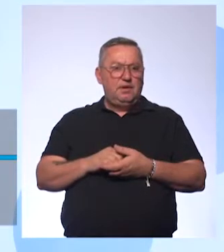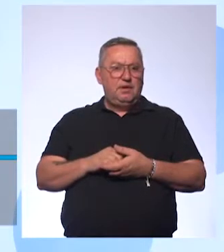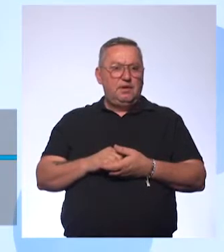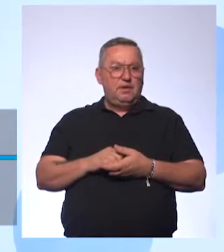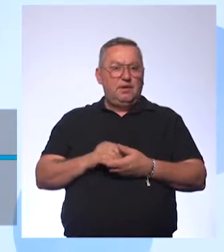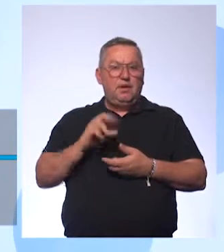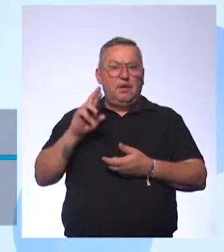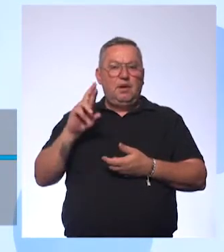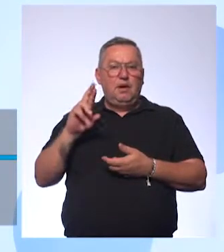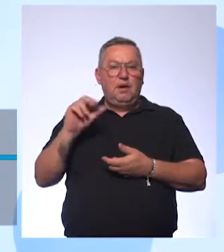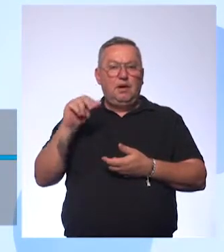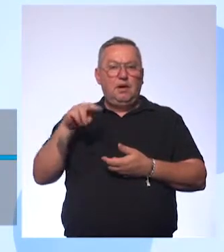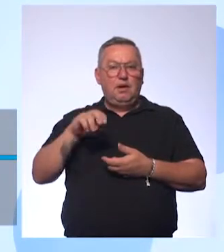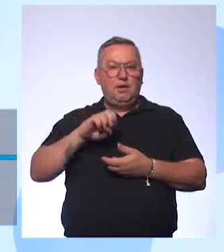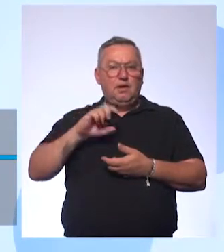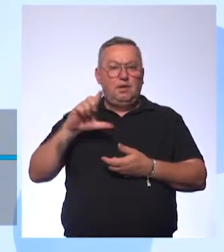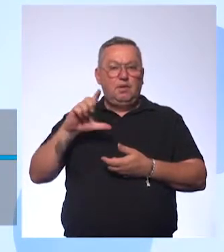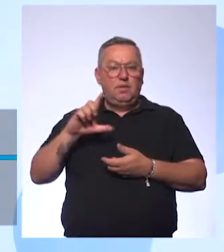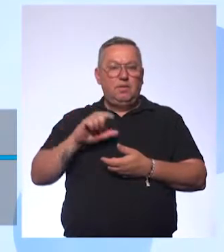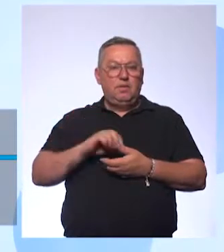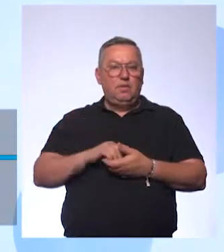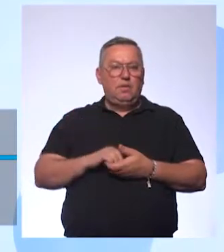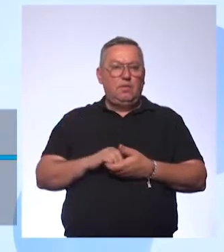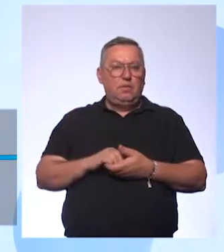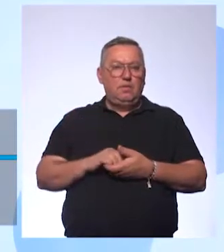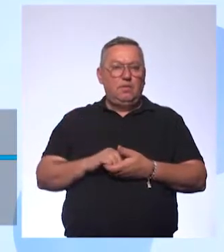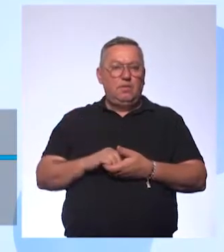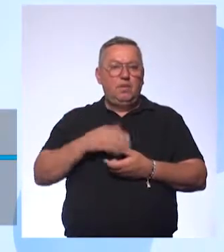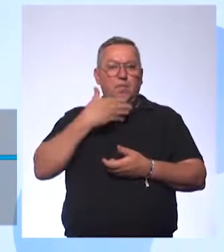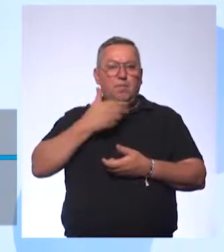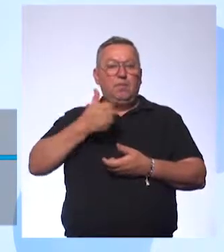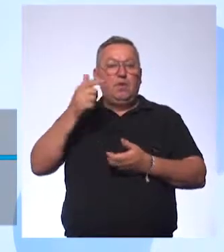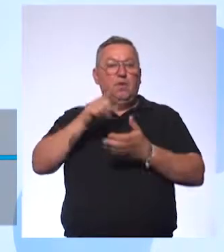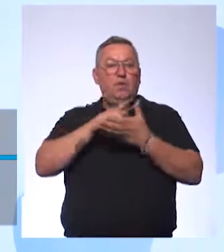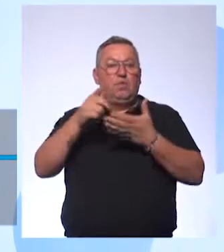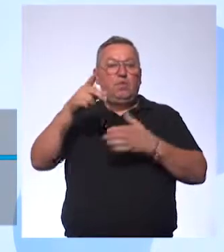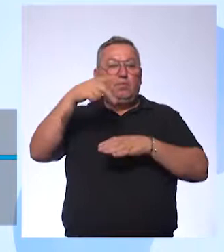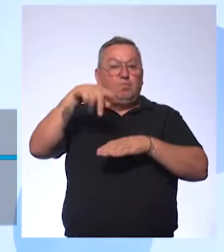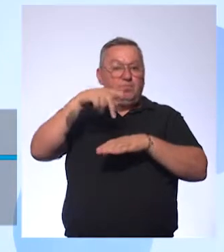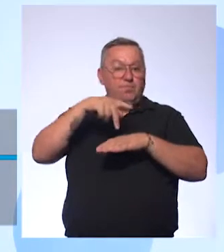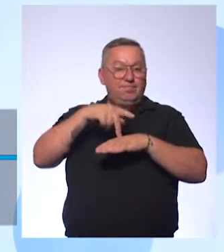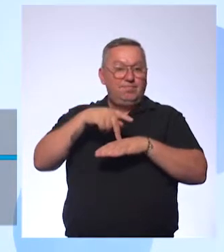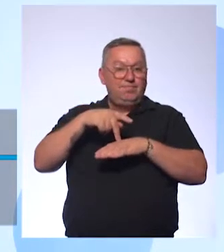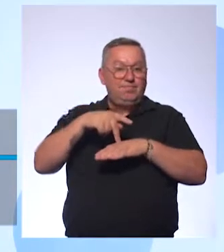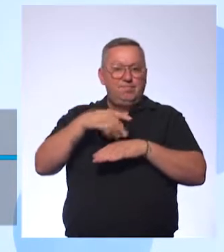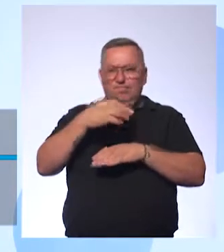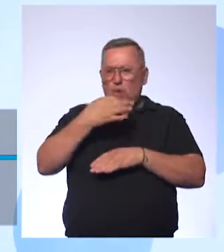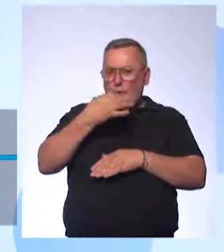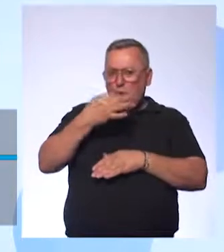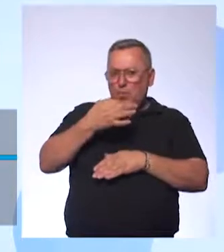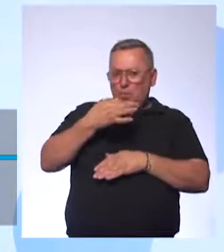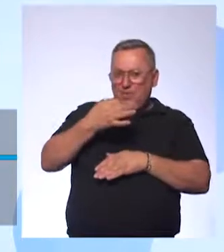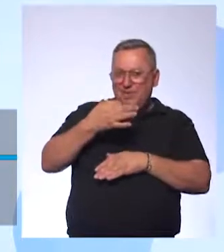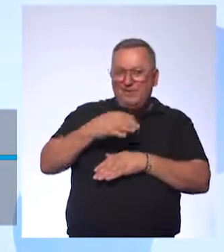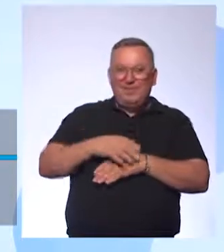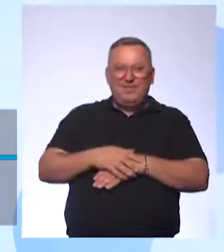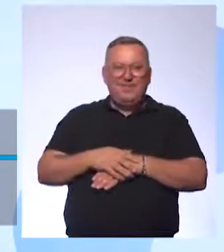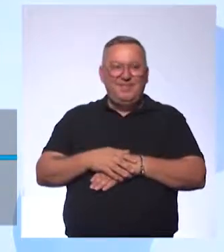Raniel, Promara. Ah, meu Deus, subiu. Este é o melhor jornal do país. Opinião. Essa é a opinião, na opinião